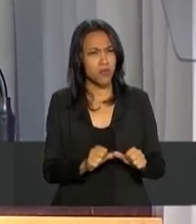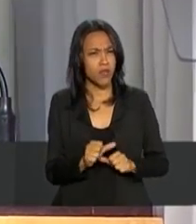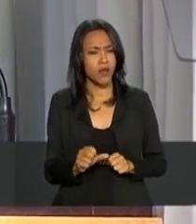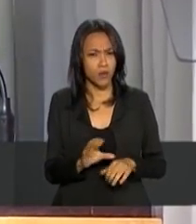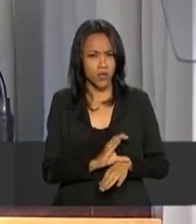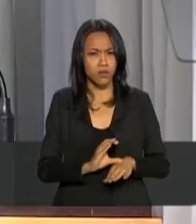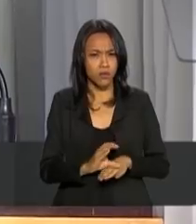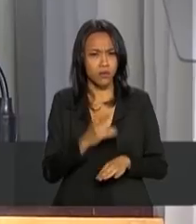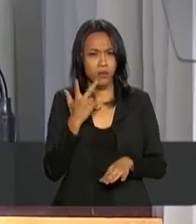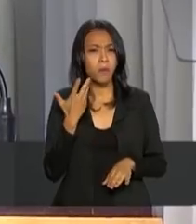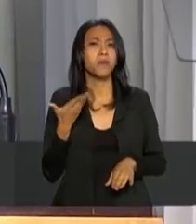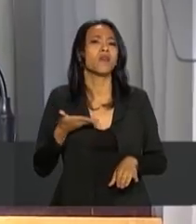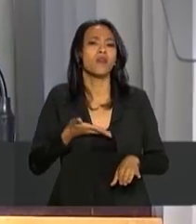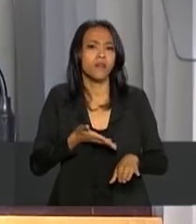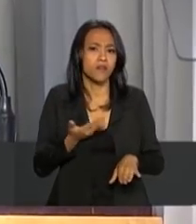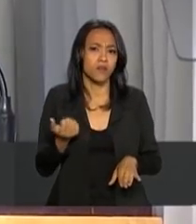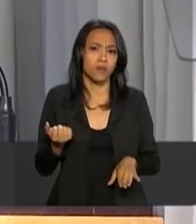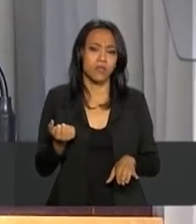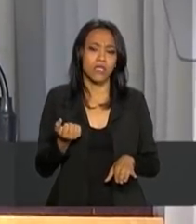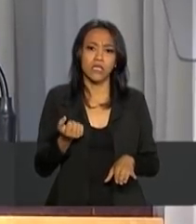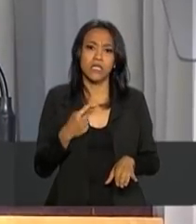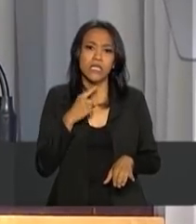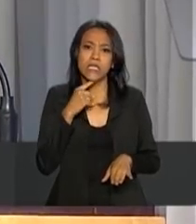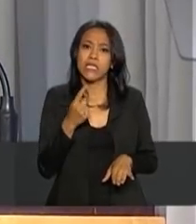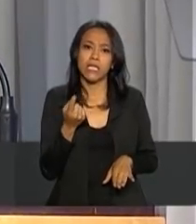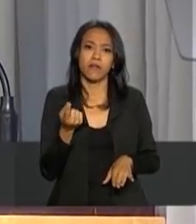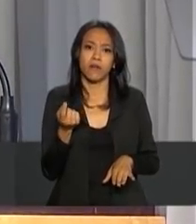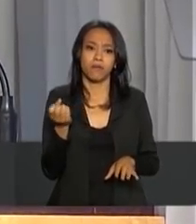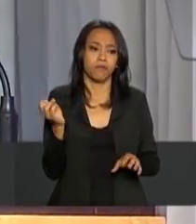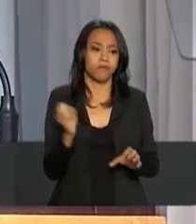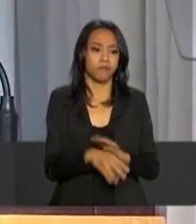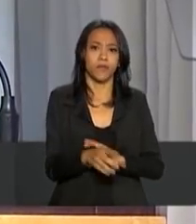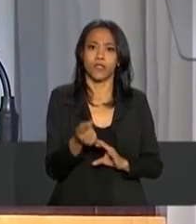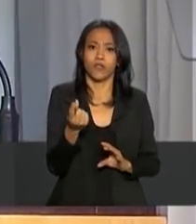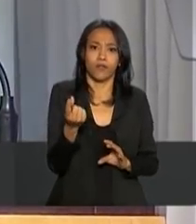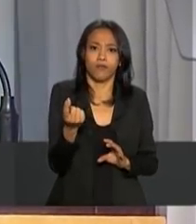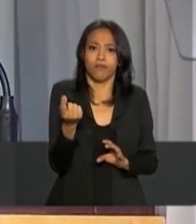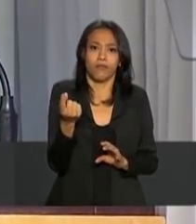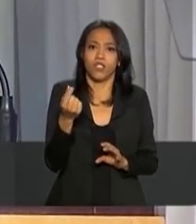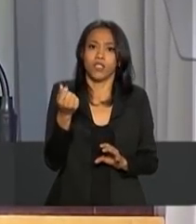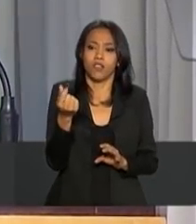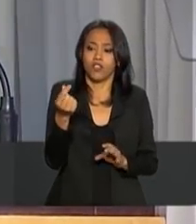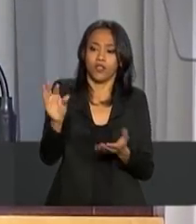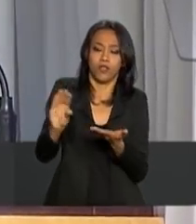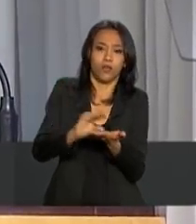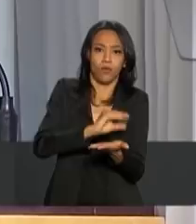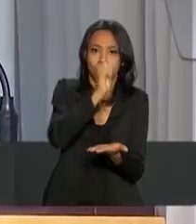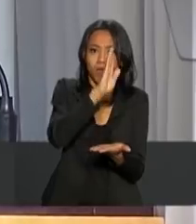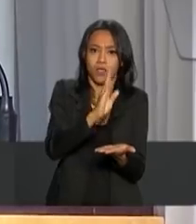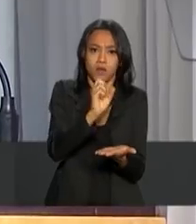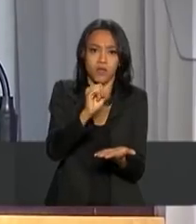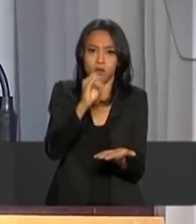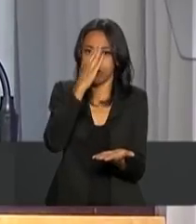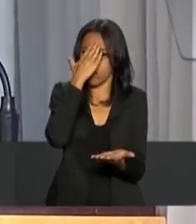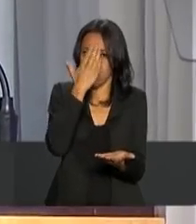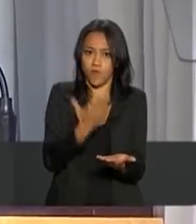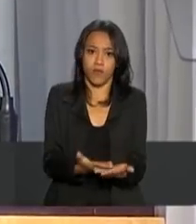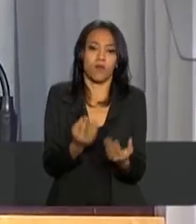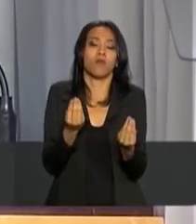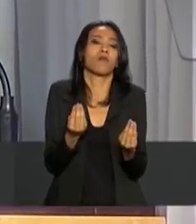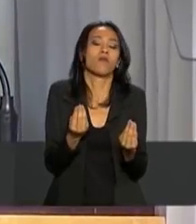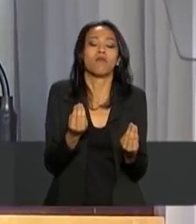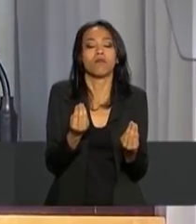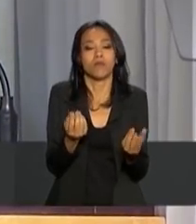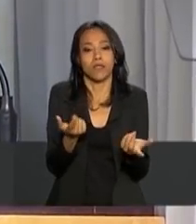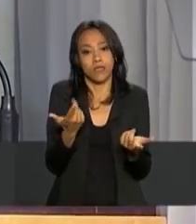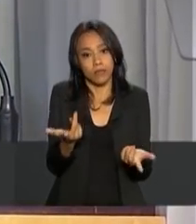ficam inseguras. Ninguém vai botar dinheiro, investir, se não souber o que vai acontecer lá na frente. É muito natural que assim seja.